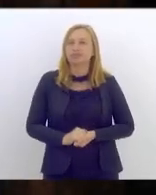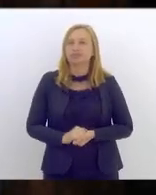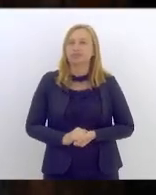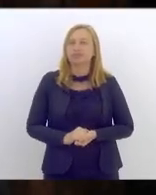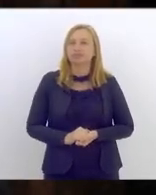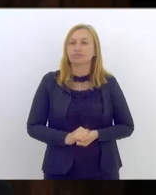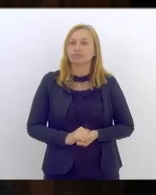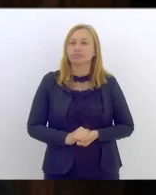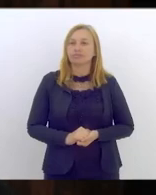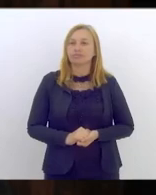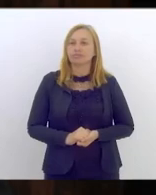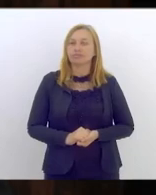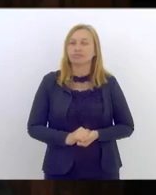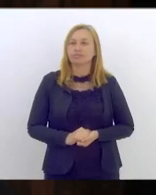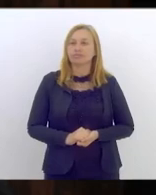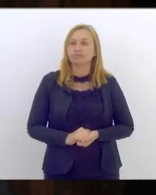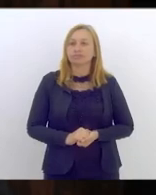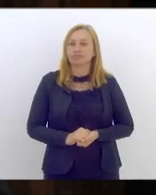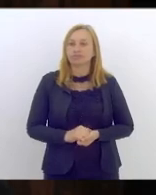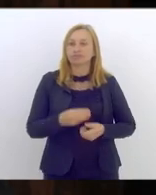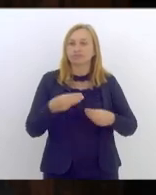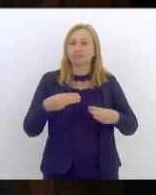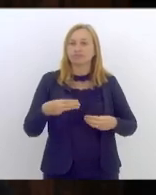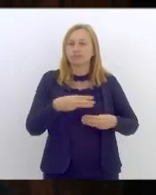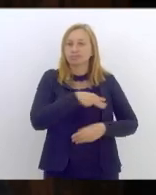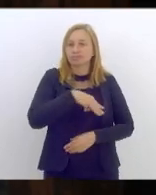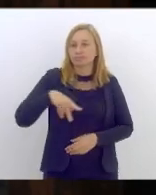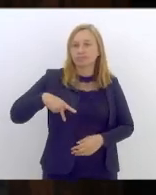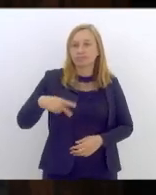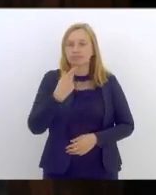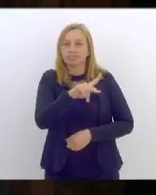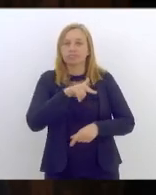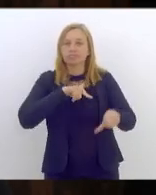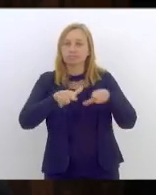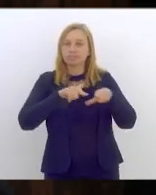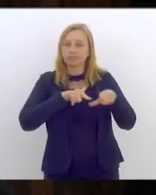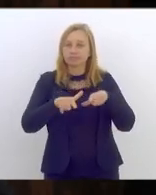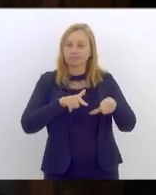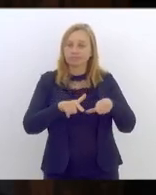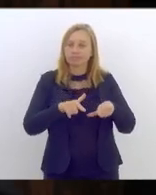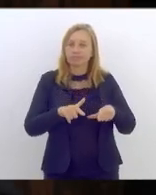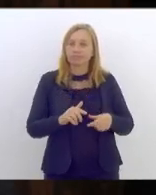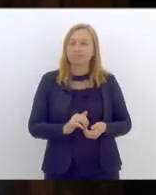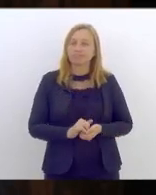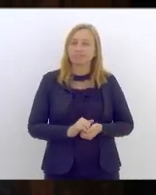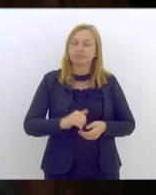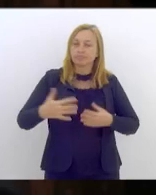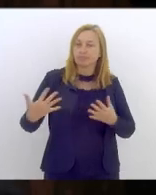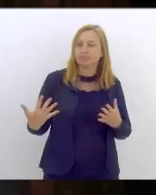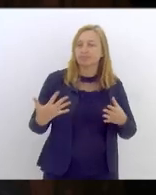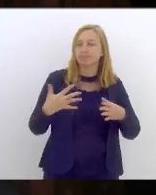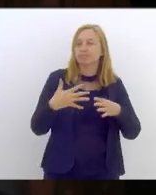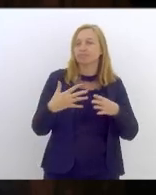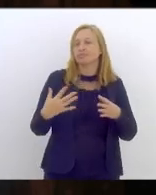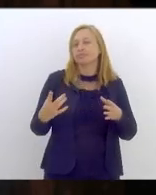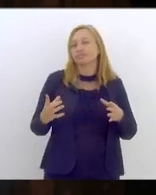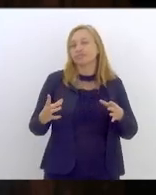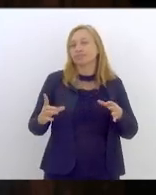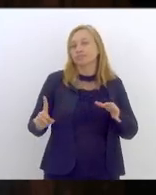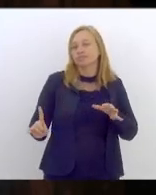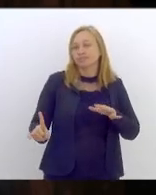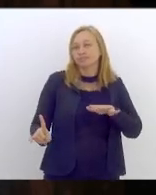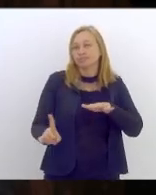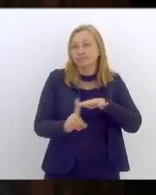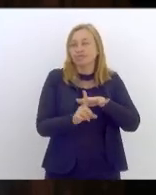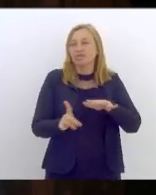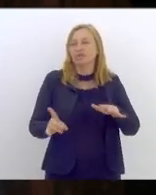inclusive com o ministério público o seu trabalho de integração entre os poderes e as instituições